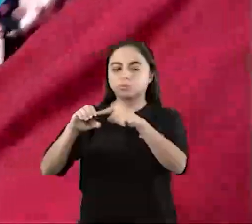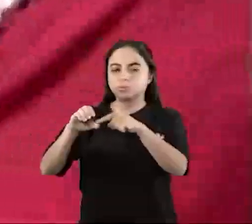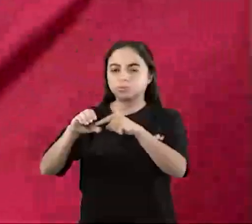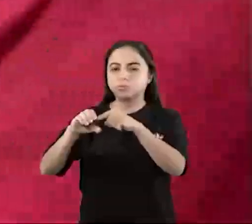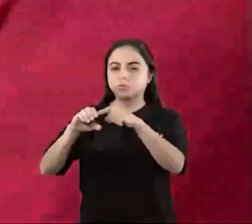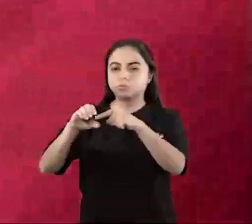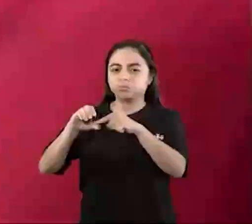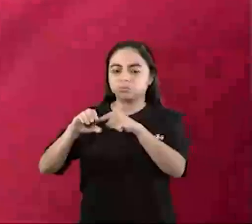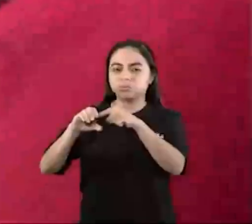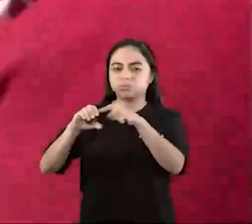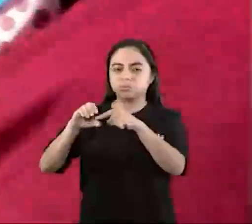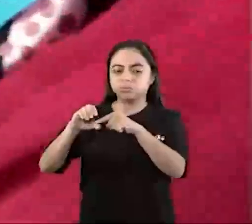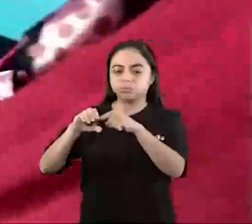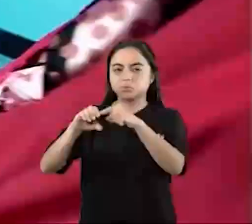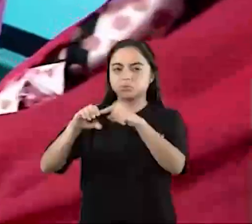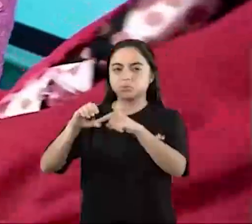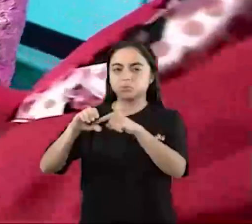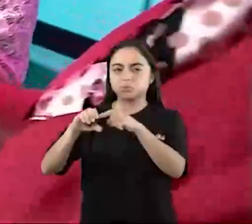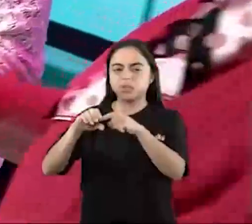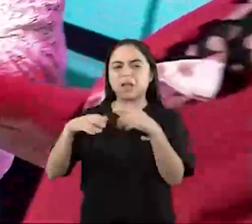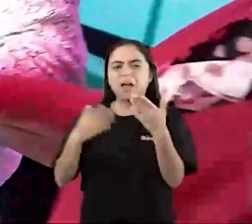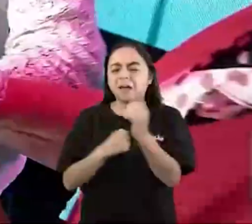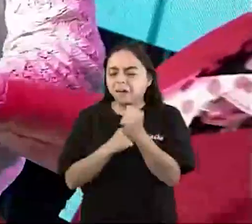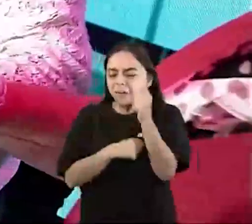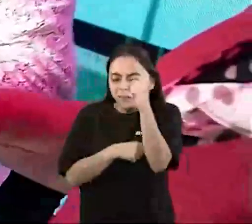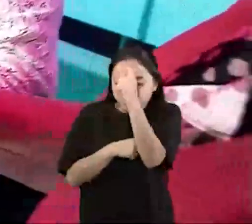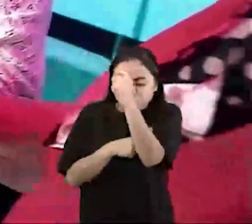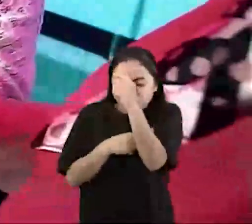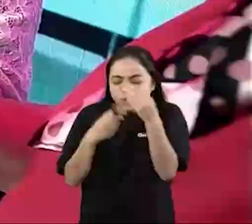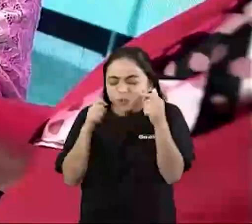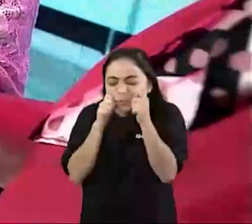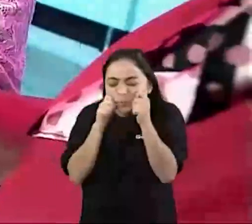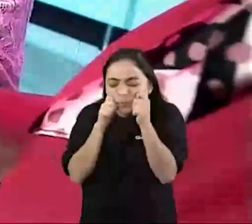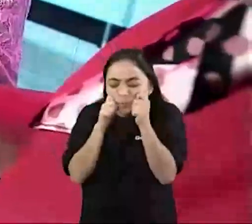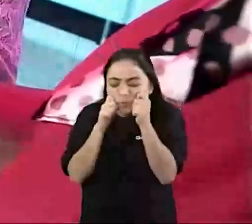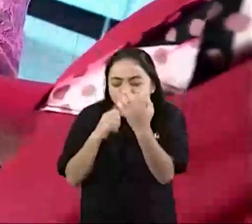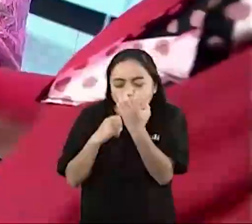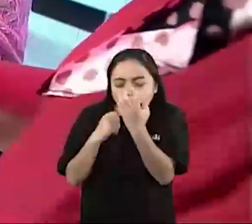E, amor, tudo difícil, né, pipa?